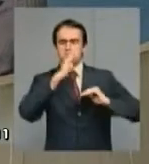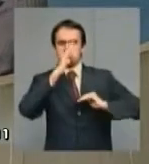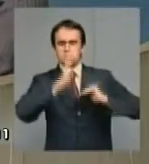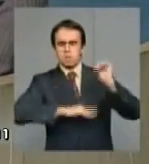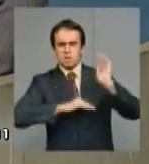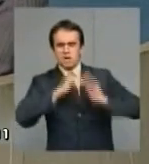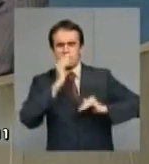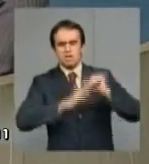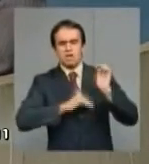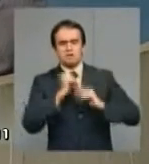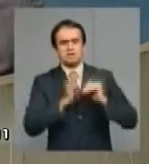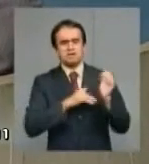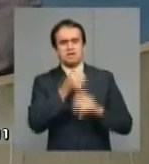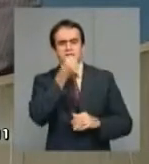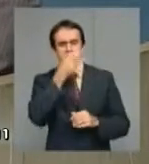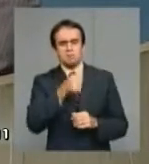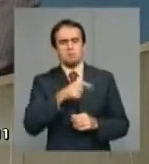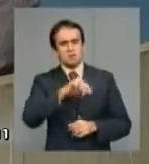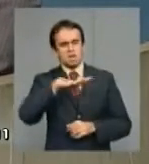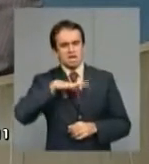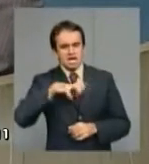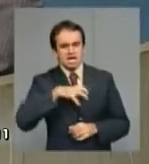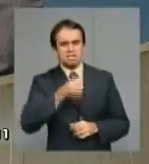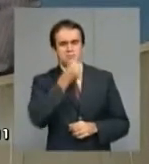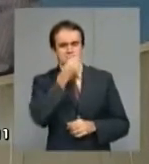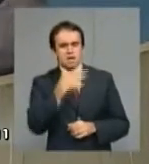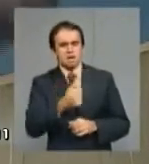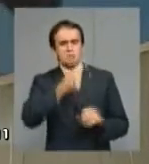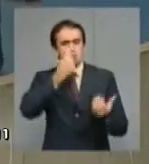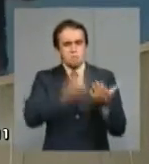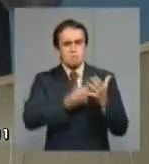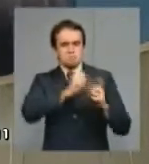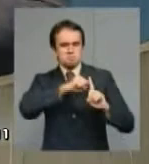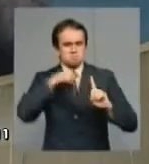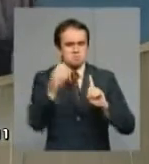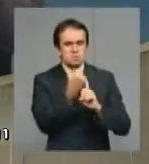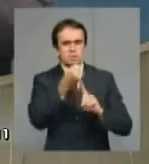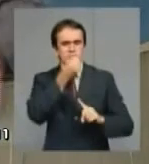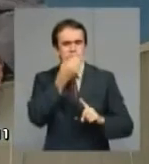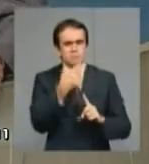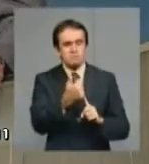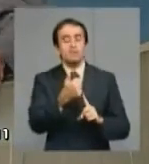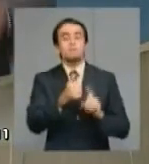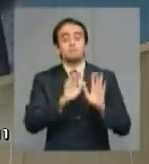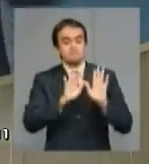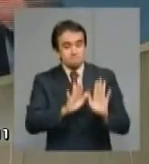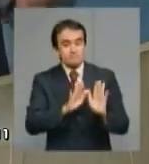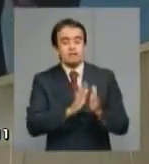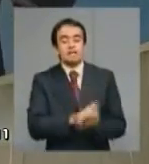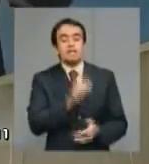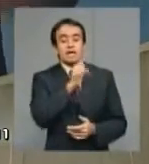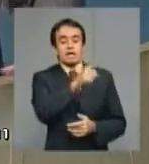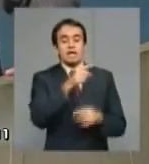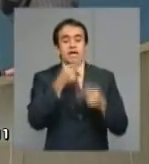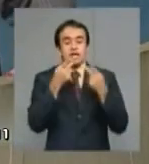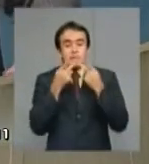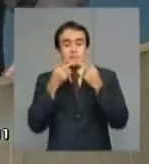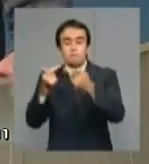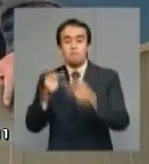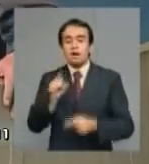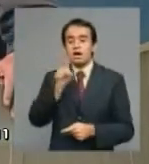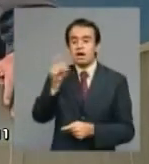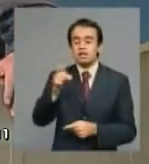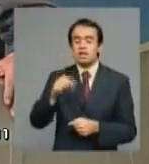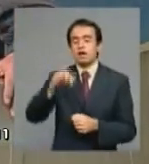profissional da ética, do compromisso social, deputado Wellington, ele está denunciando